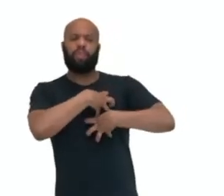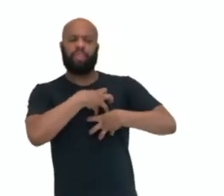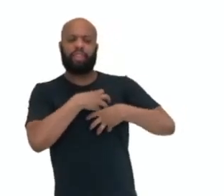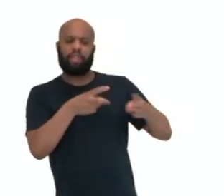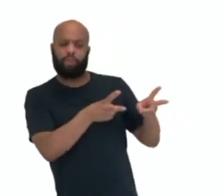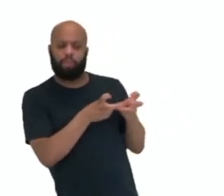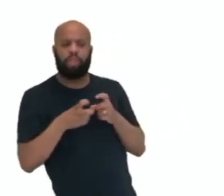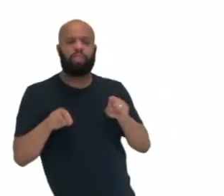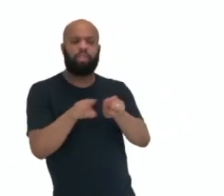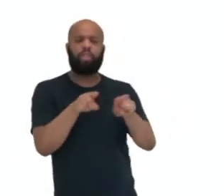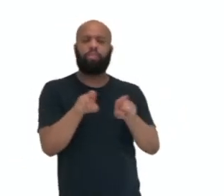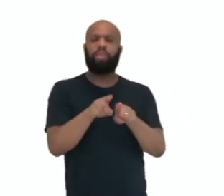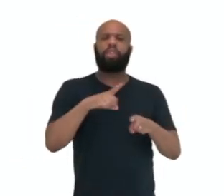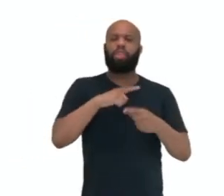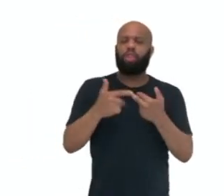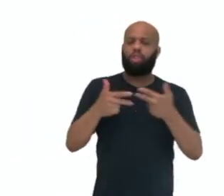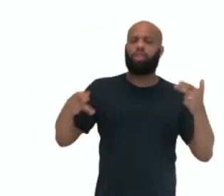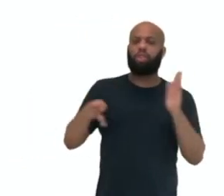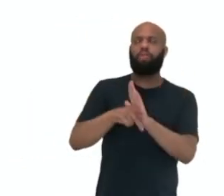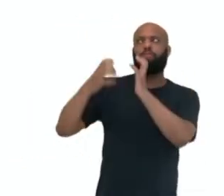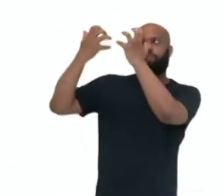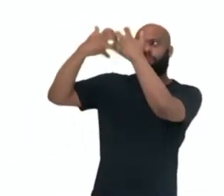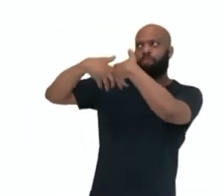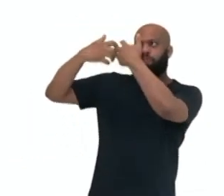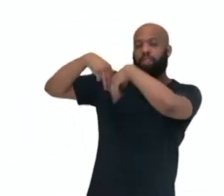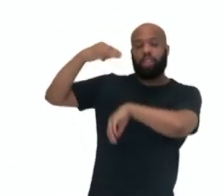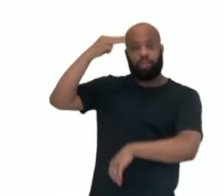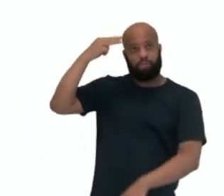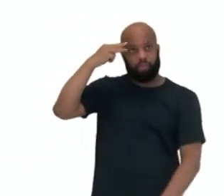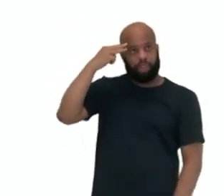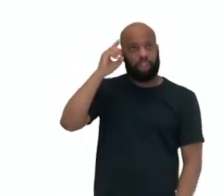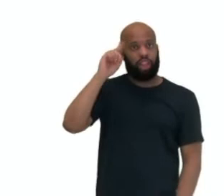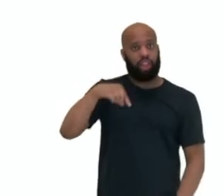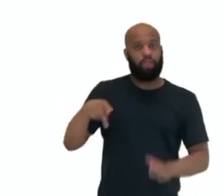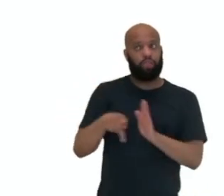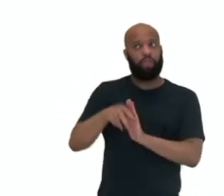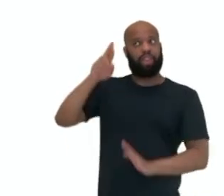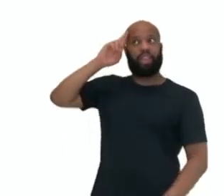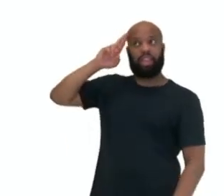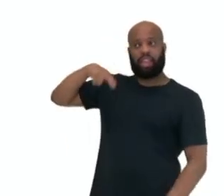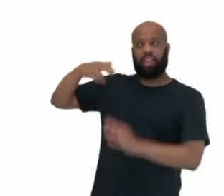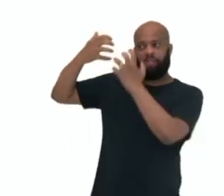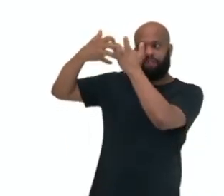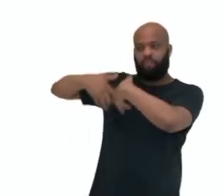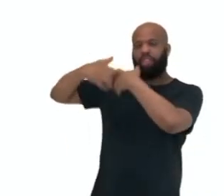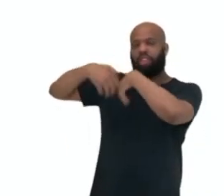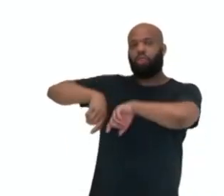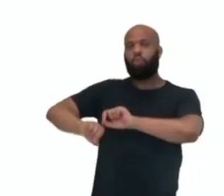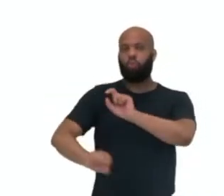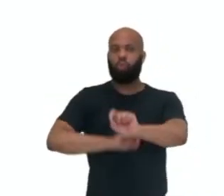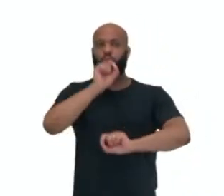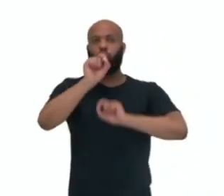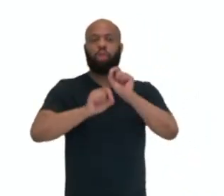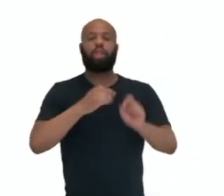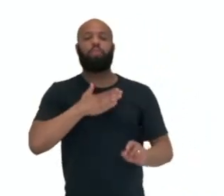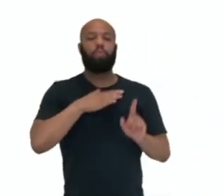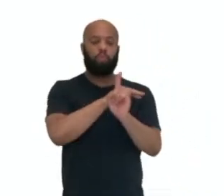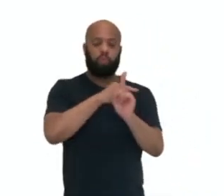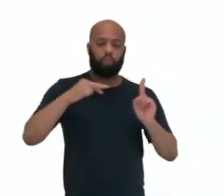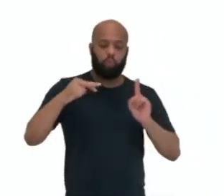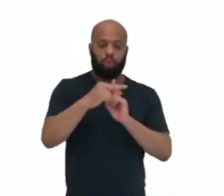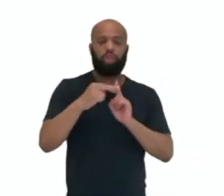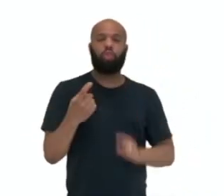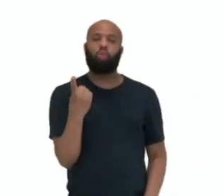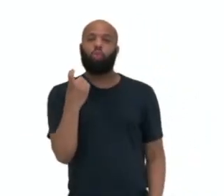as operações de nossas próprias mentes, como objeto da reflexão, são, a meu ver, os